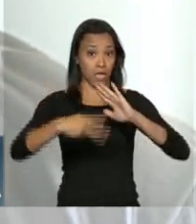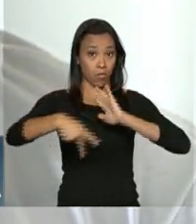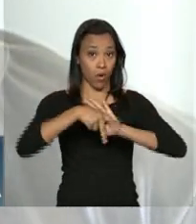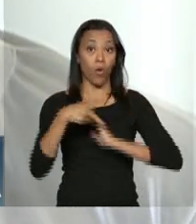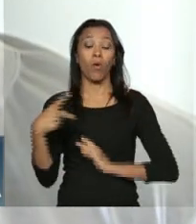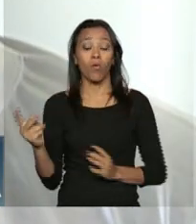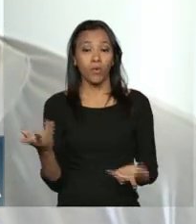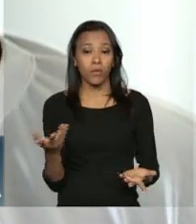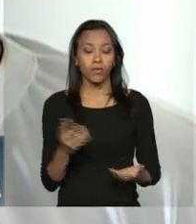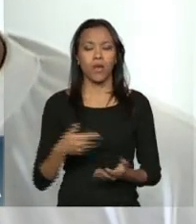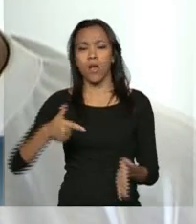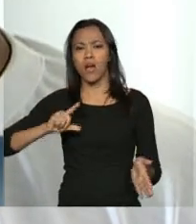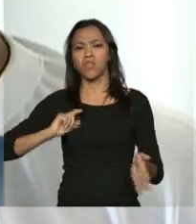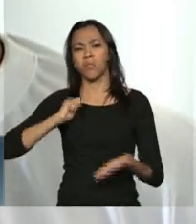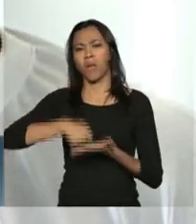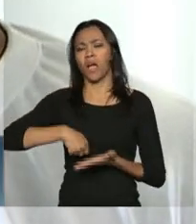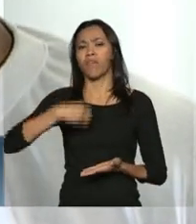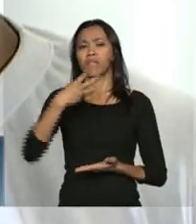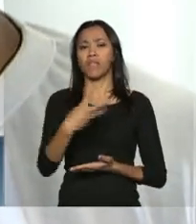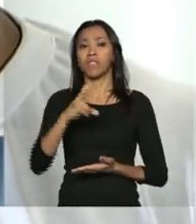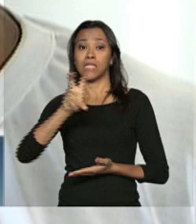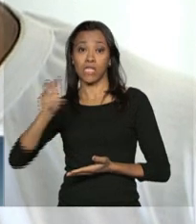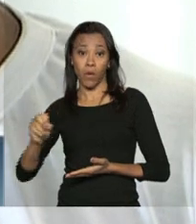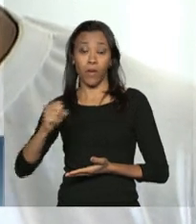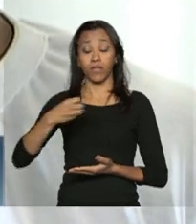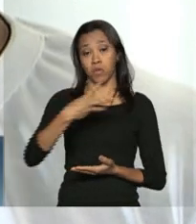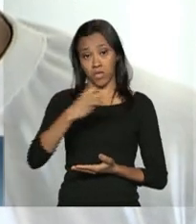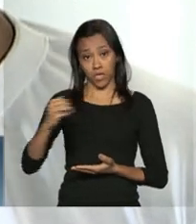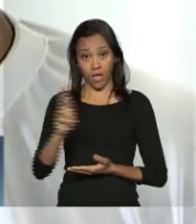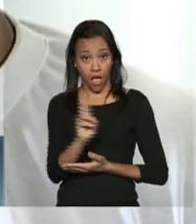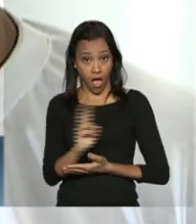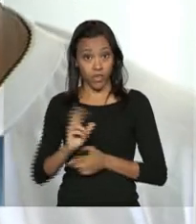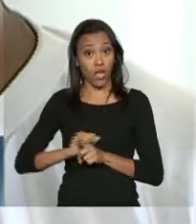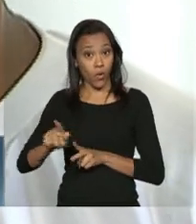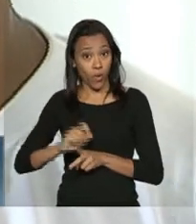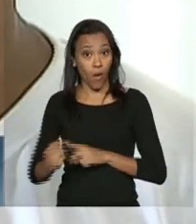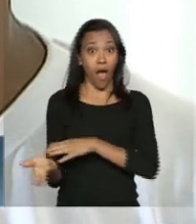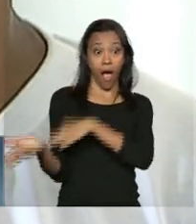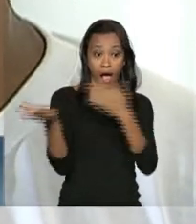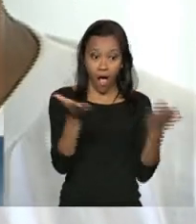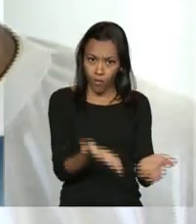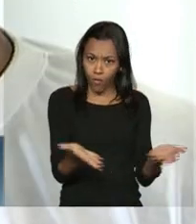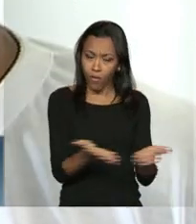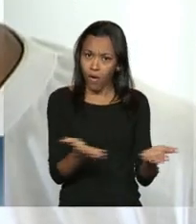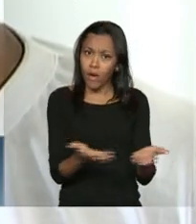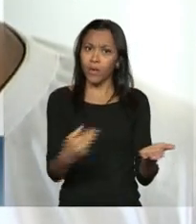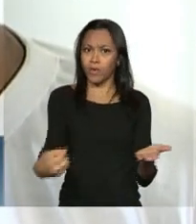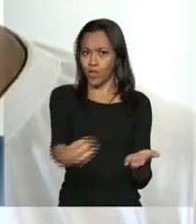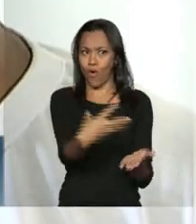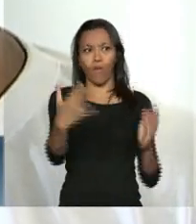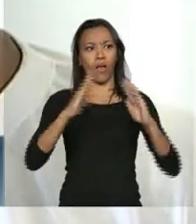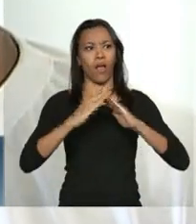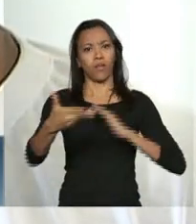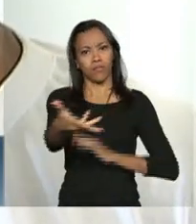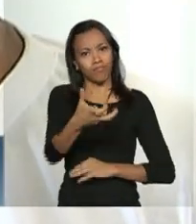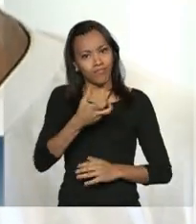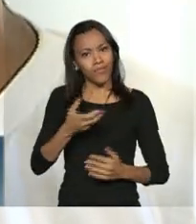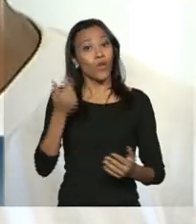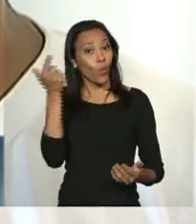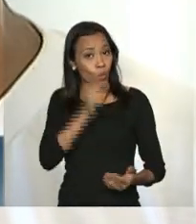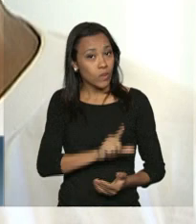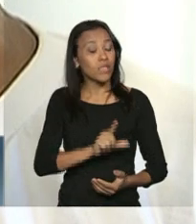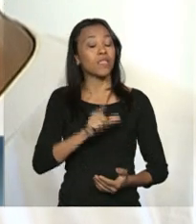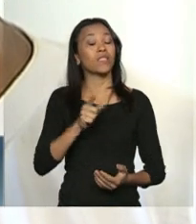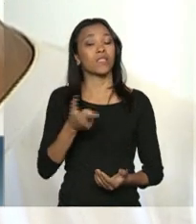própria? Antes eu pagava R$ 350 de aluguel. E agora, com a melhoria da minha nova casa, né, que eu